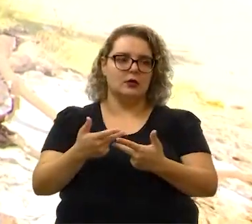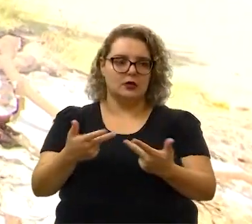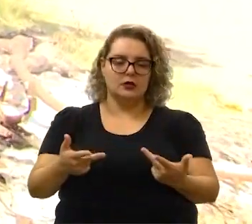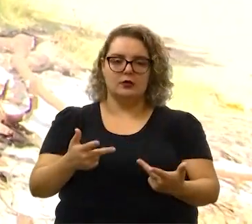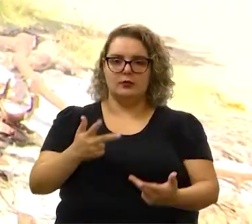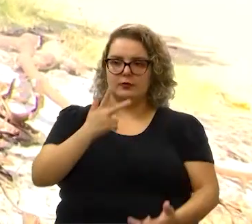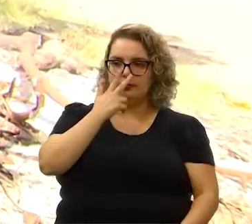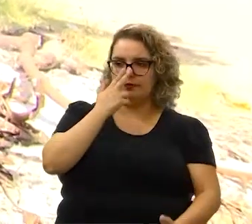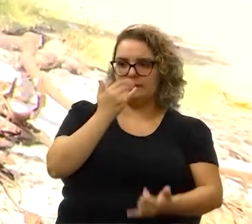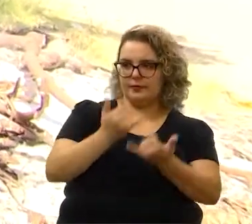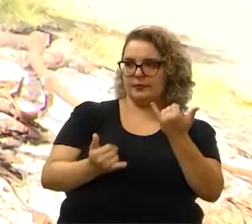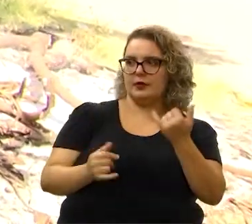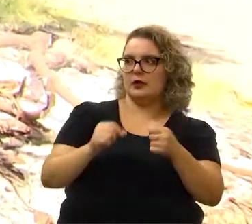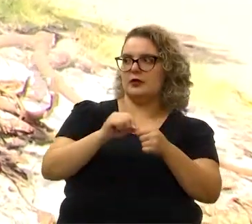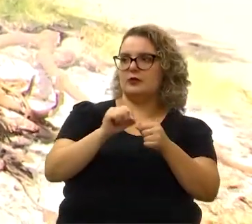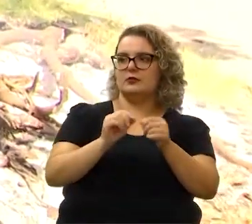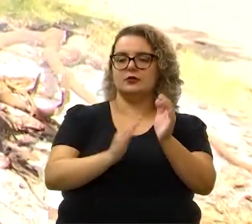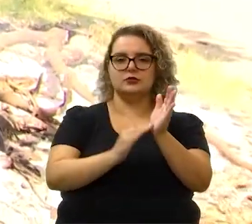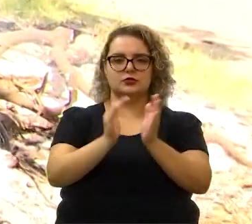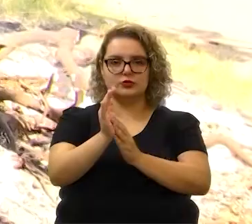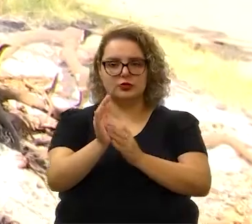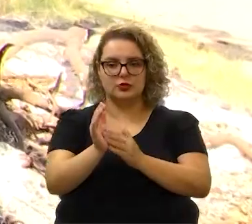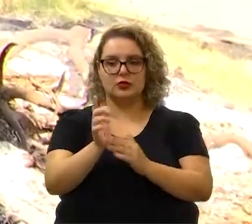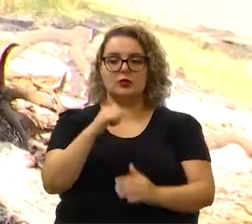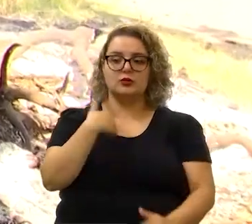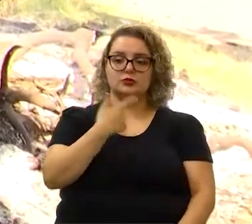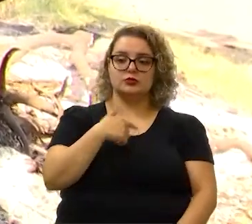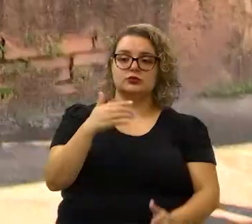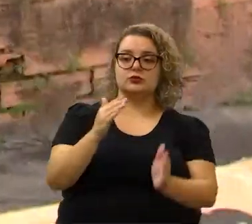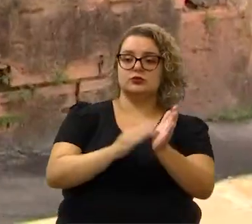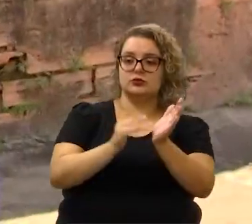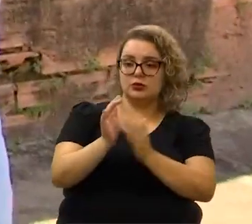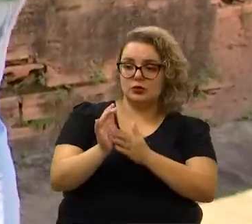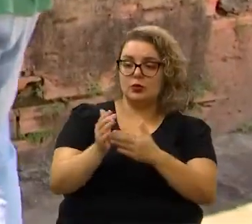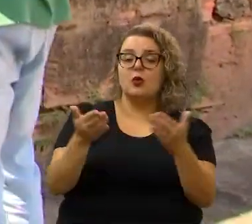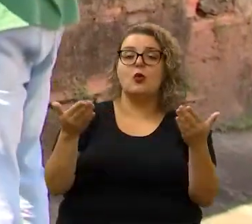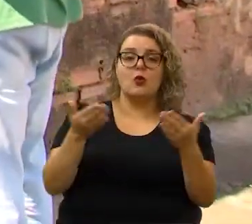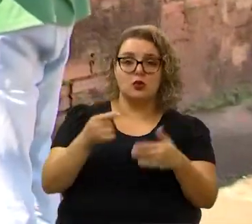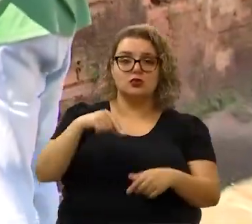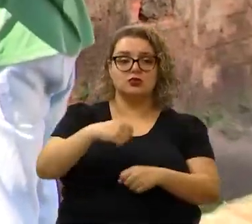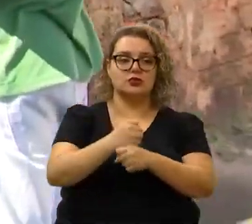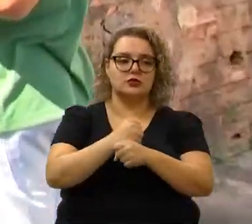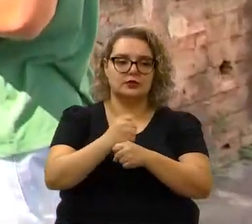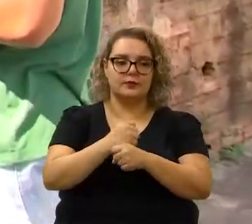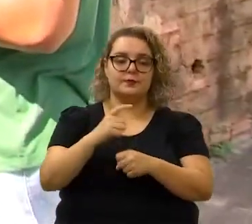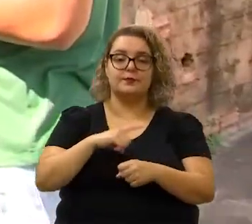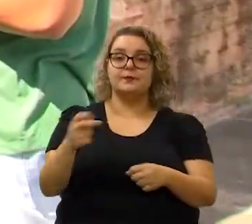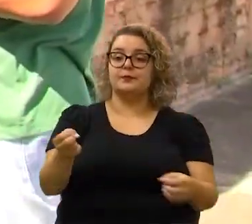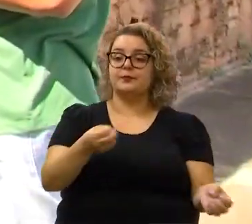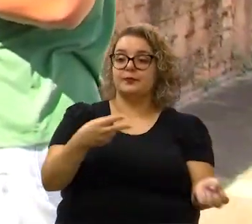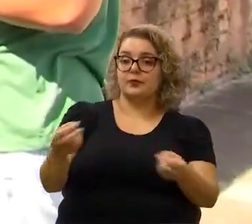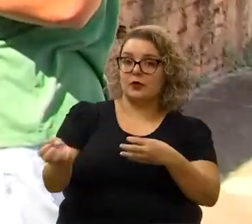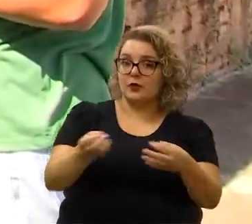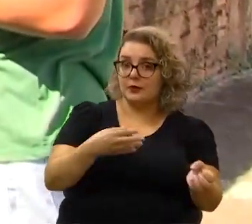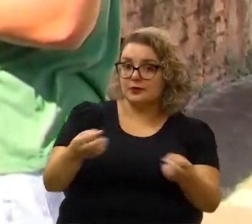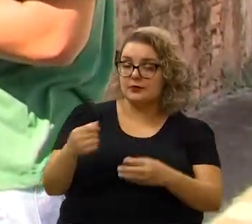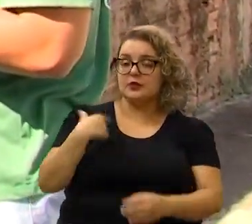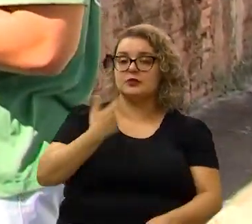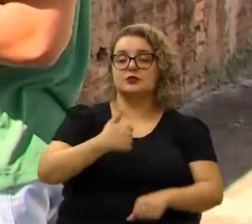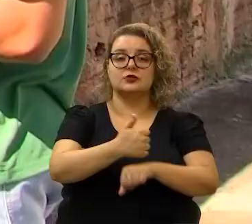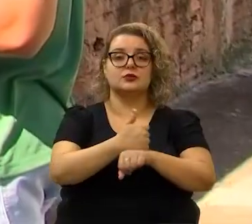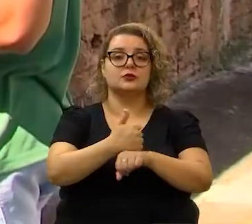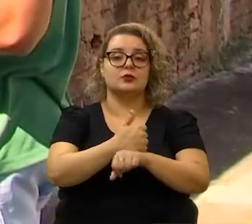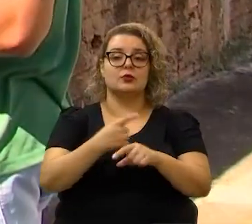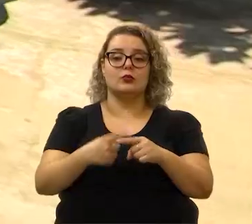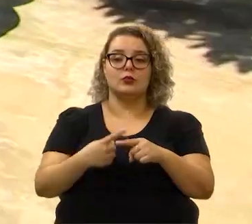coisas parecidas. Surgiu a oportunidade de prestar o concurso. A gente presta o concurso. Hoje, esse ano, teve uma novidade na nossa